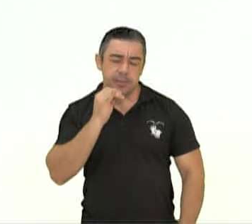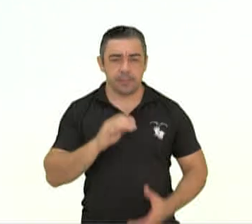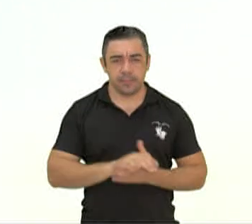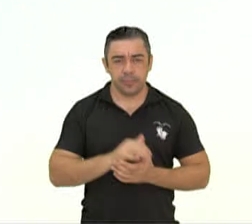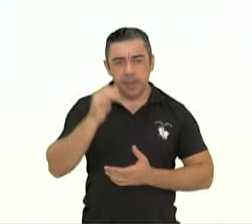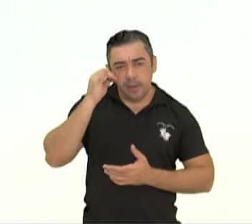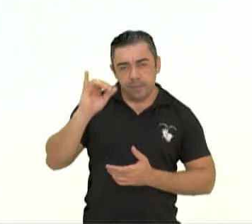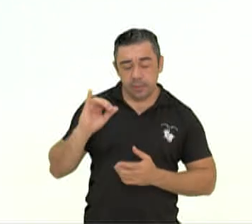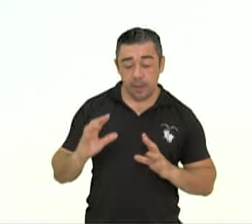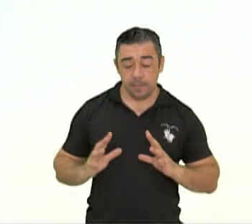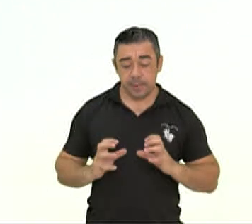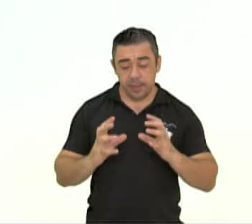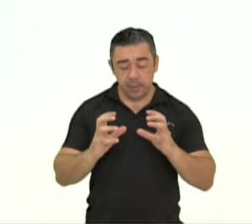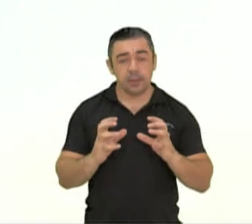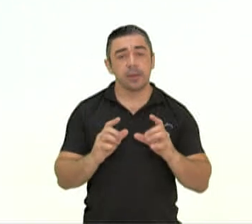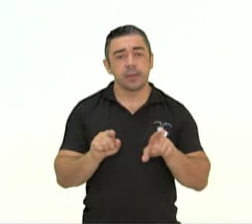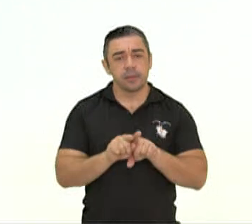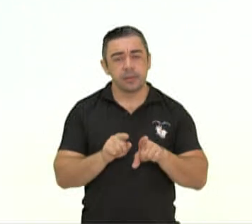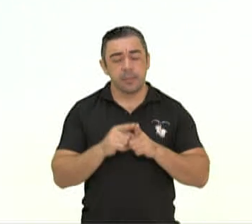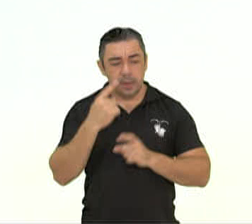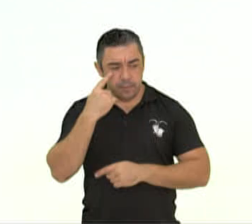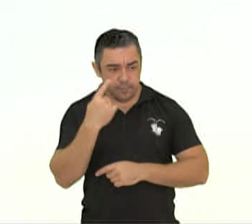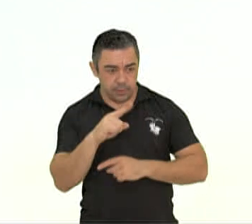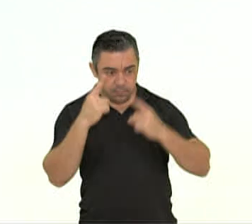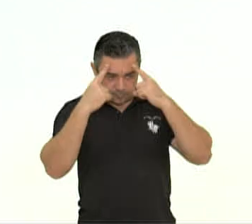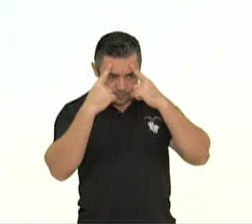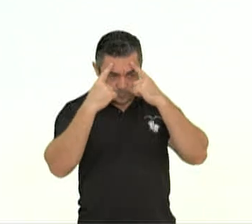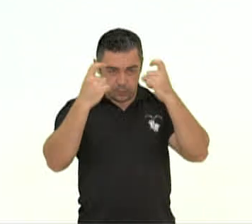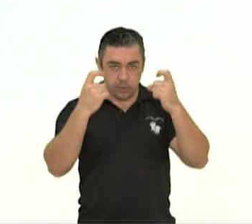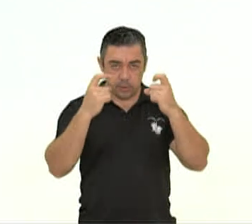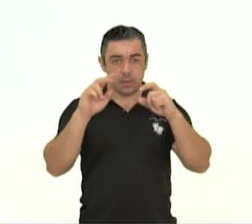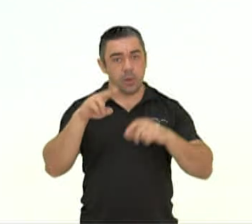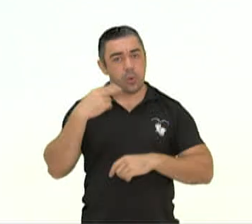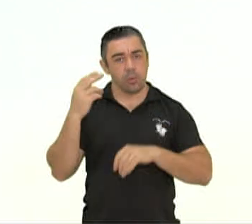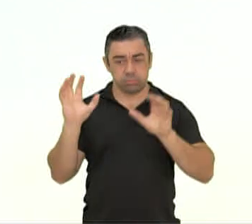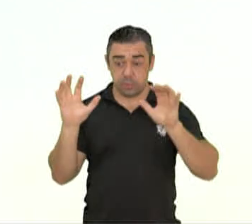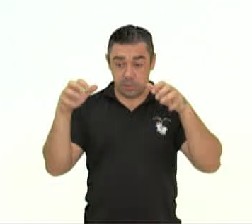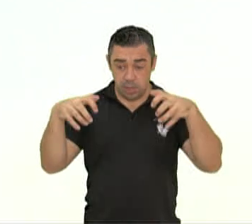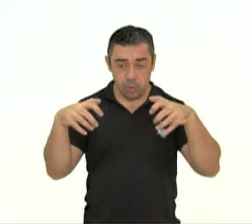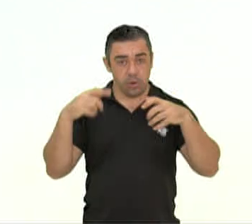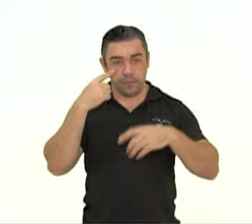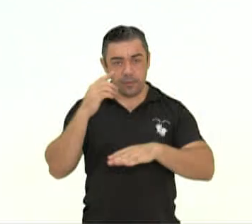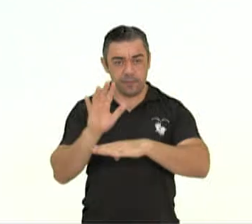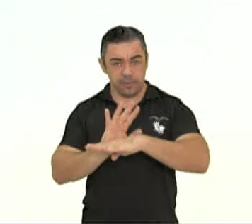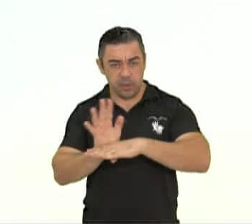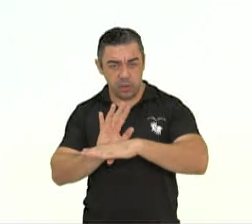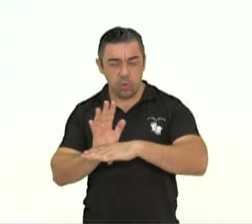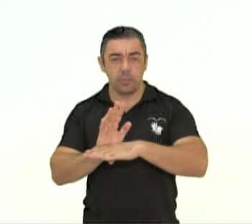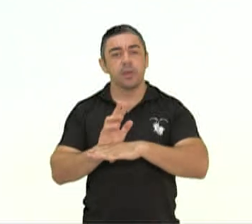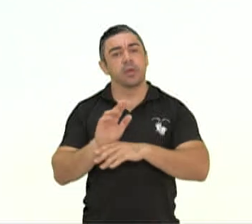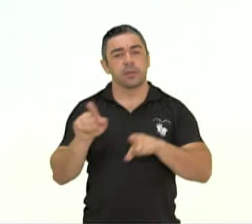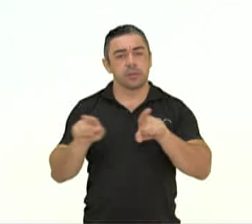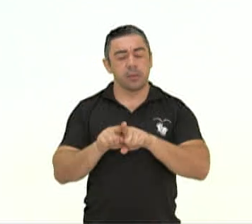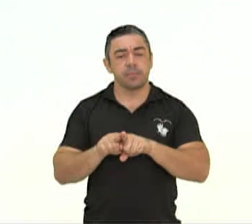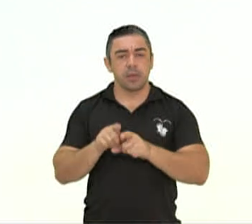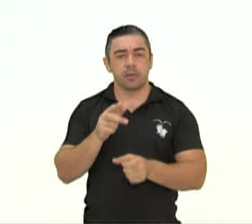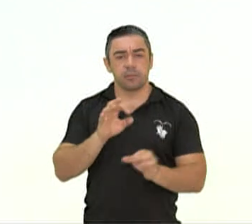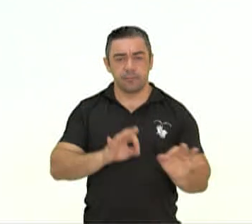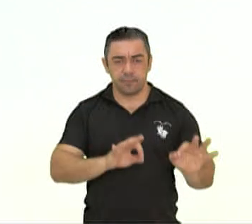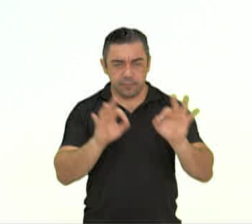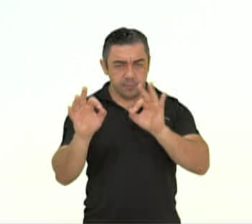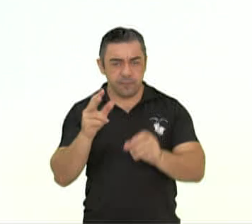de discórdias e cenas de violência ou terror em filmes, vídeos e durante o uso de telas